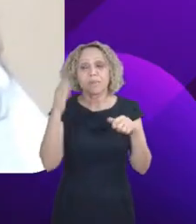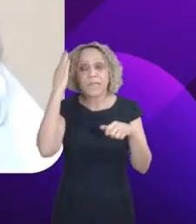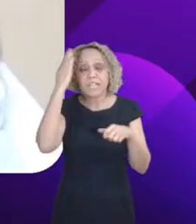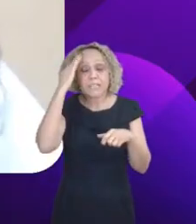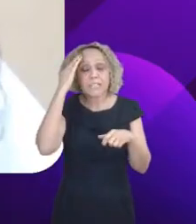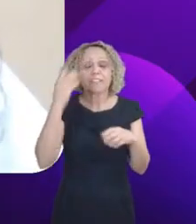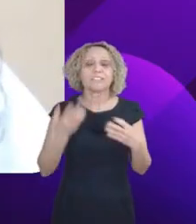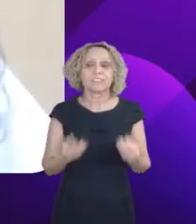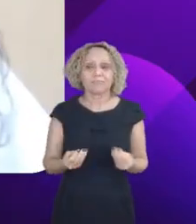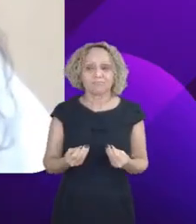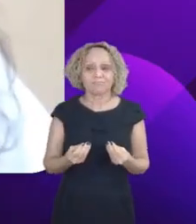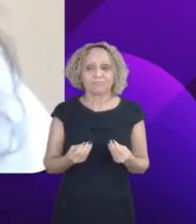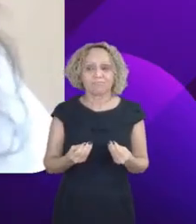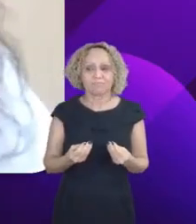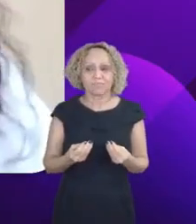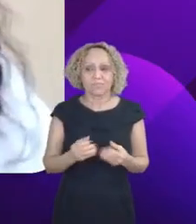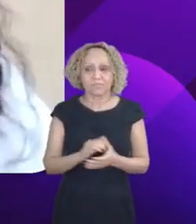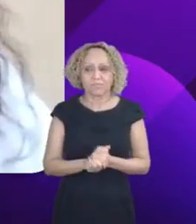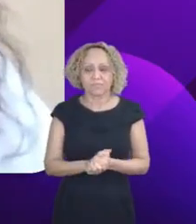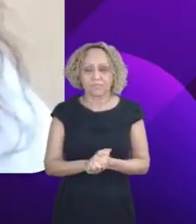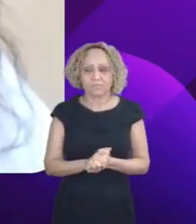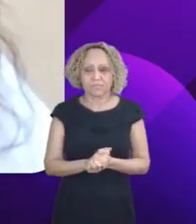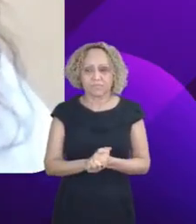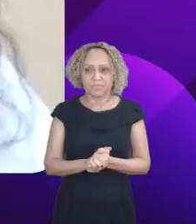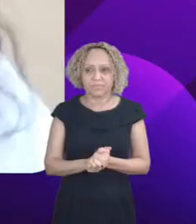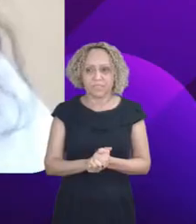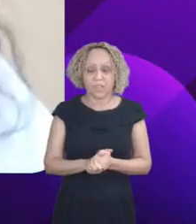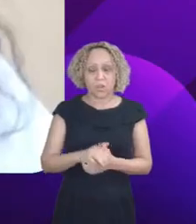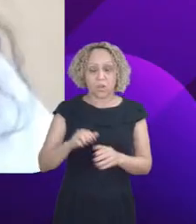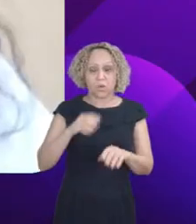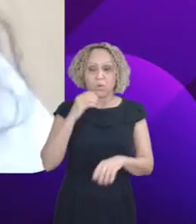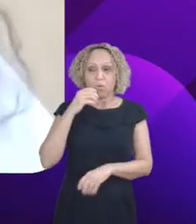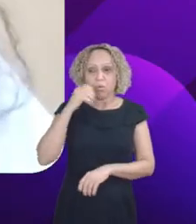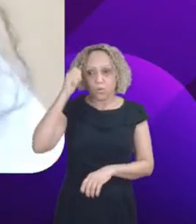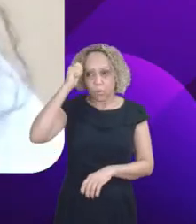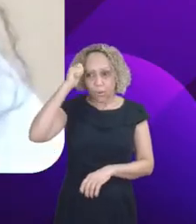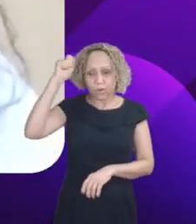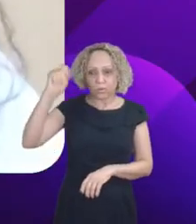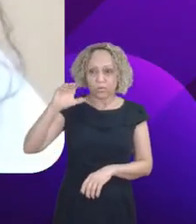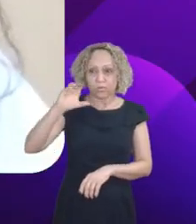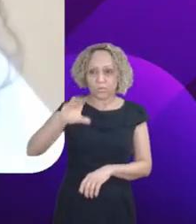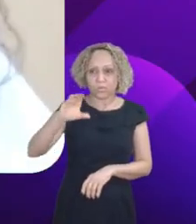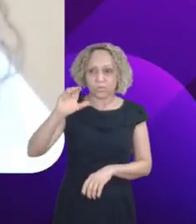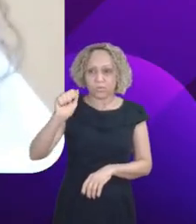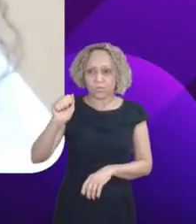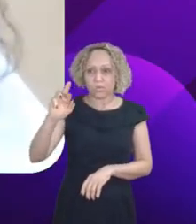lugar. Carlos Drummond de Andrade tem um poema chamado Quase.